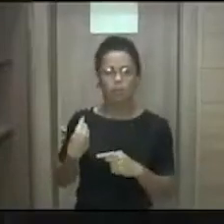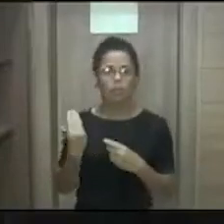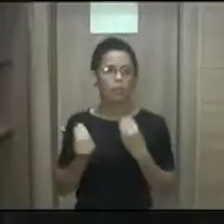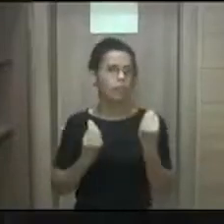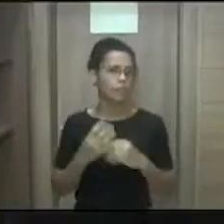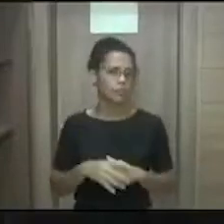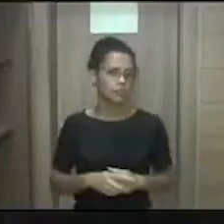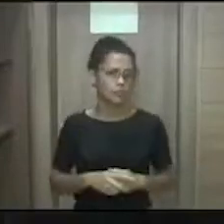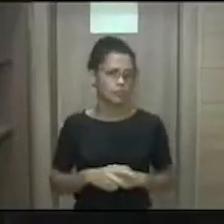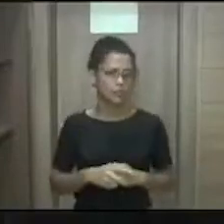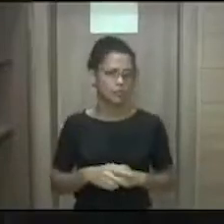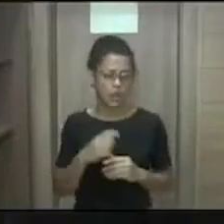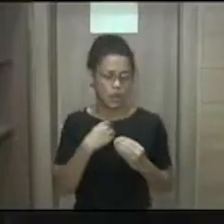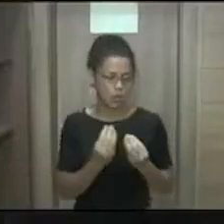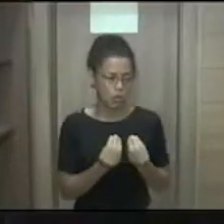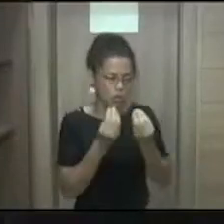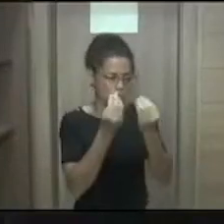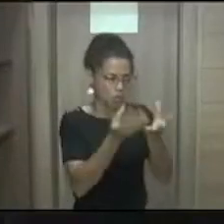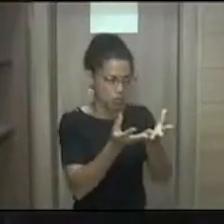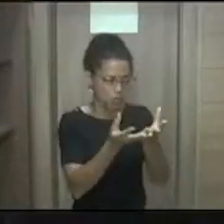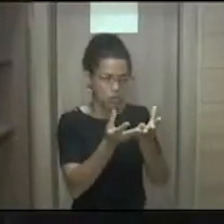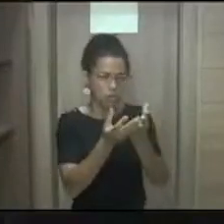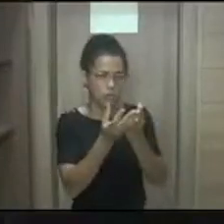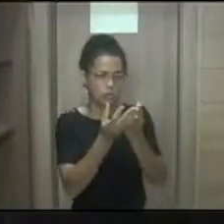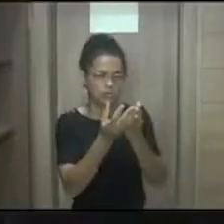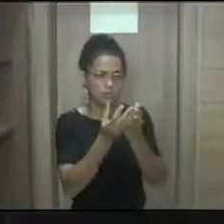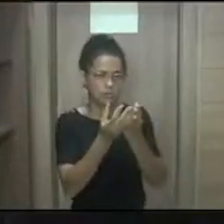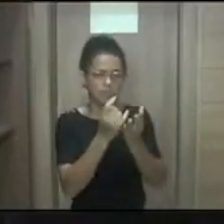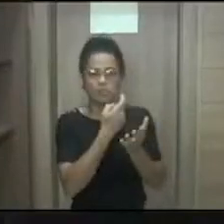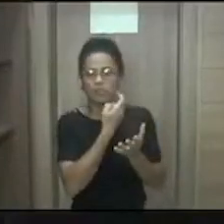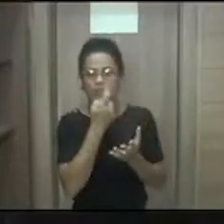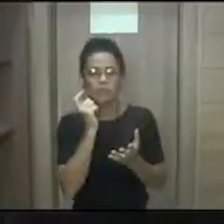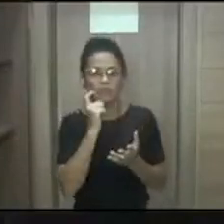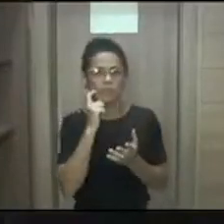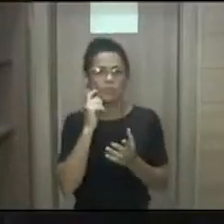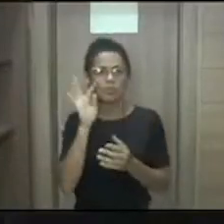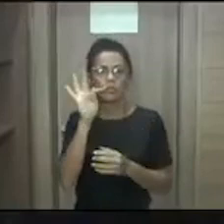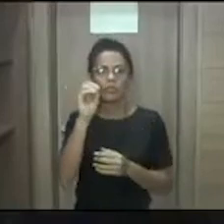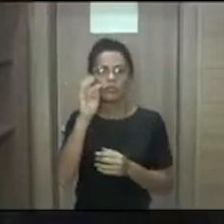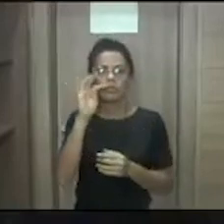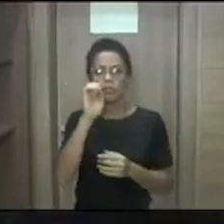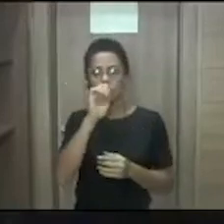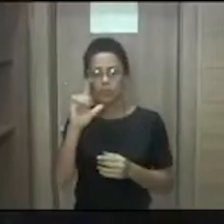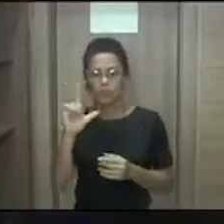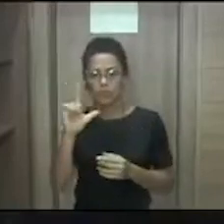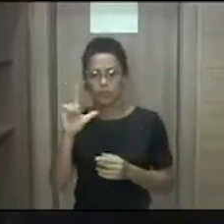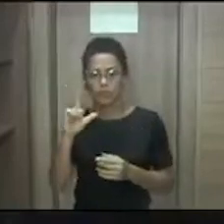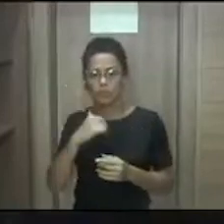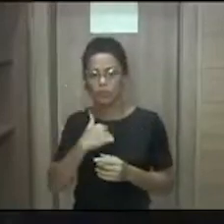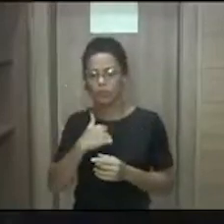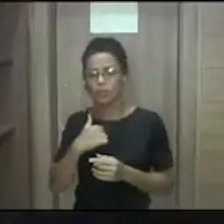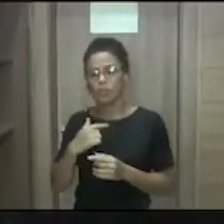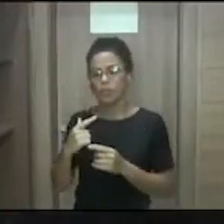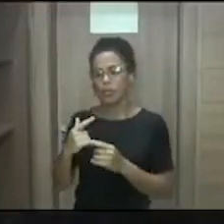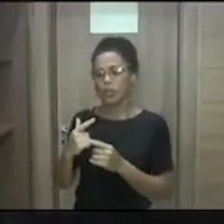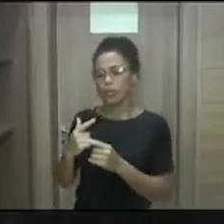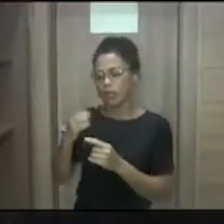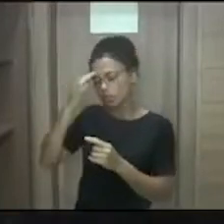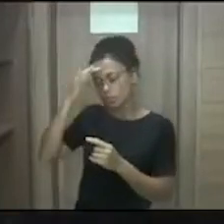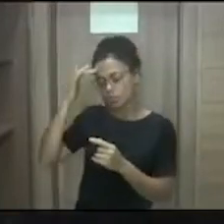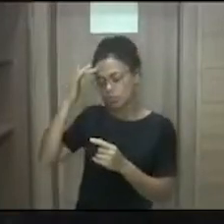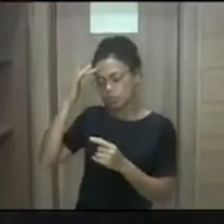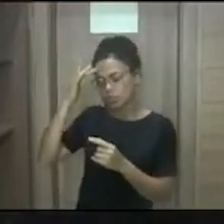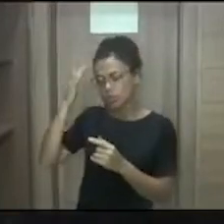só oferto prótese total, eu continuo reproduzindo um modelo que mutila as pessoas. Onde é que a gente vai